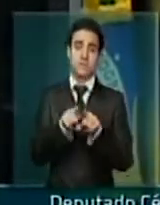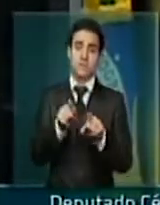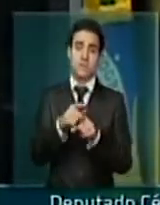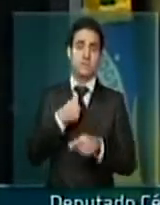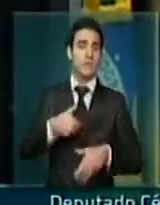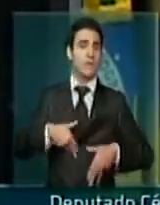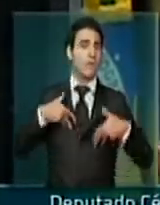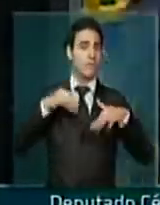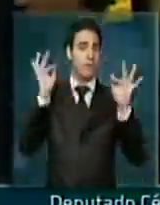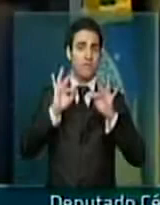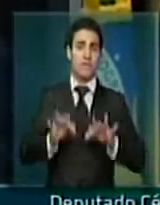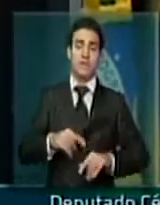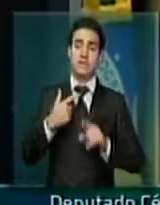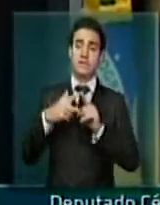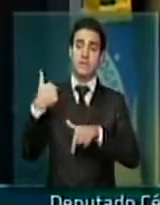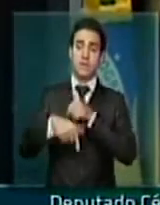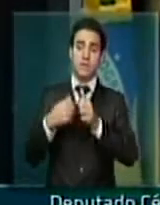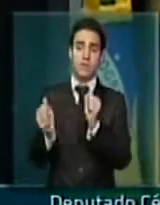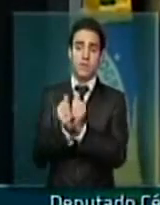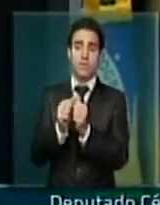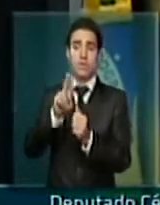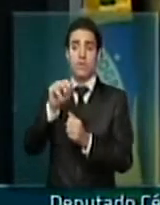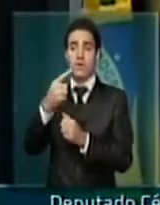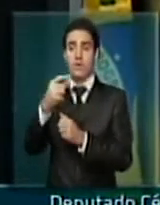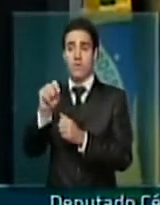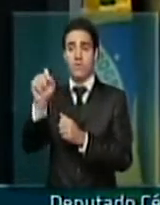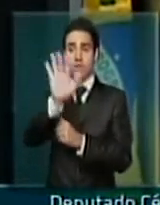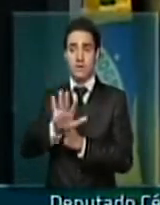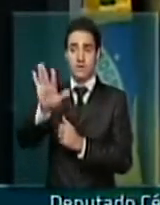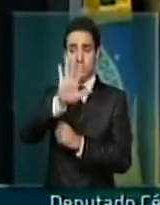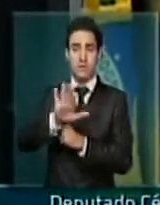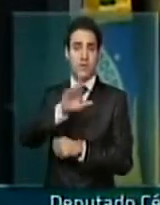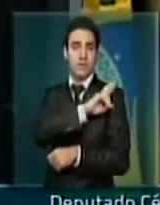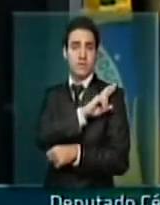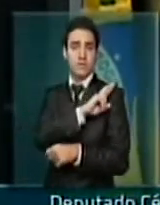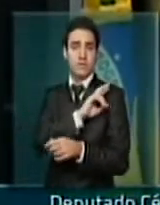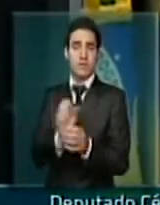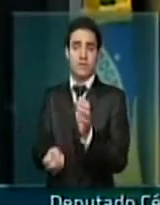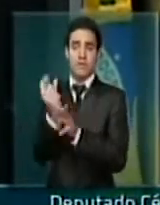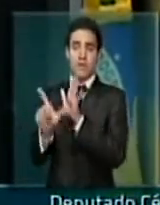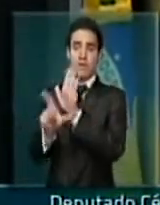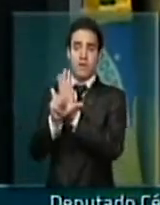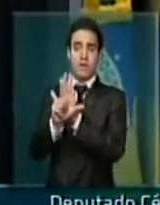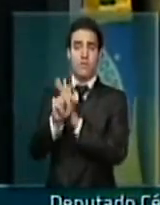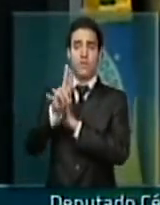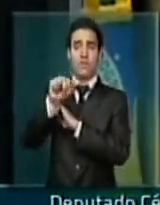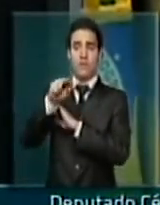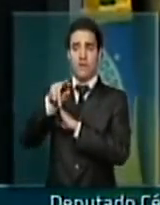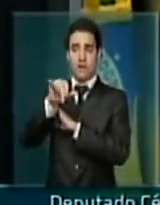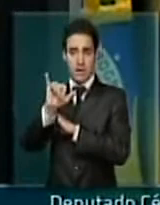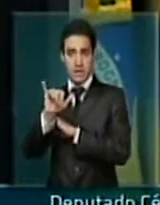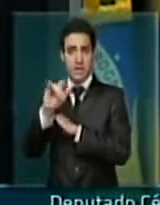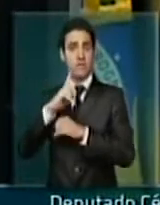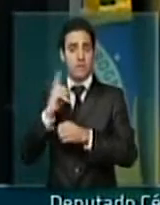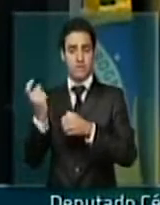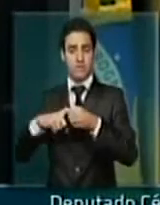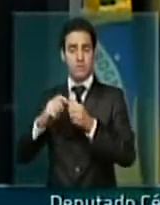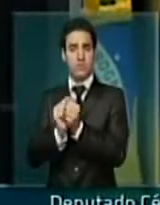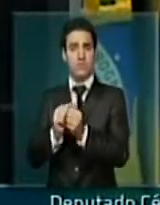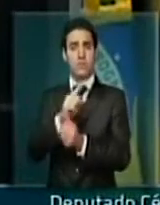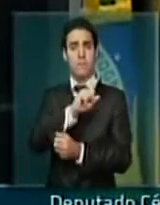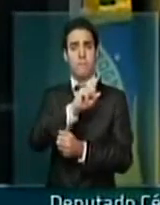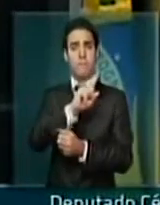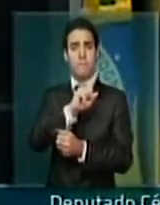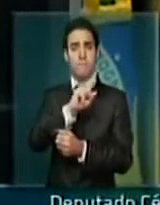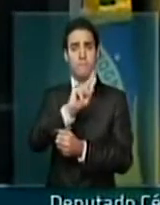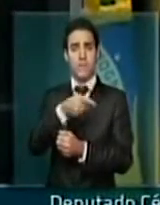União Nacional dos Legislativos e Legisladores Estaduais, a UNALE, que congrega os